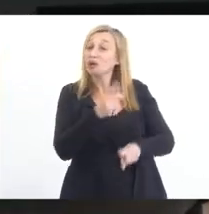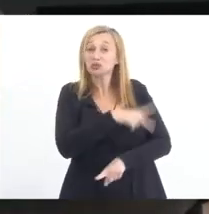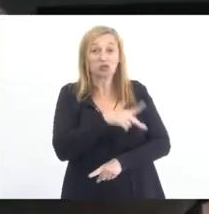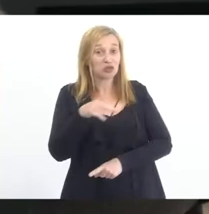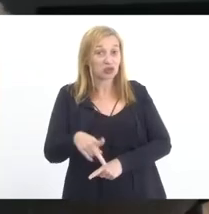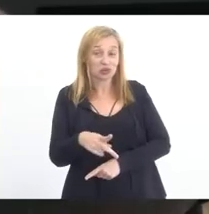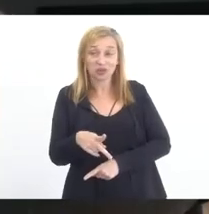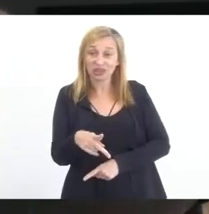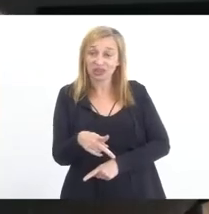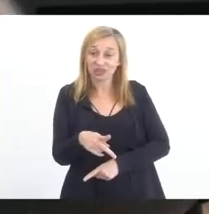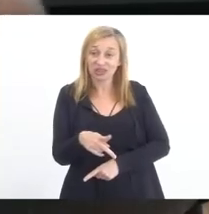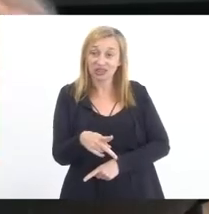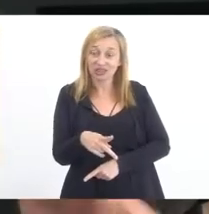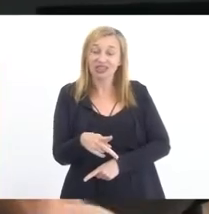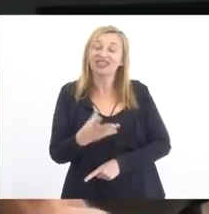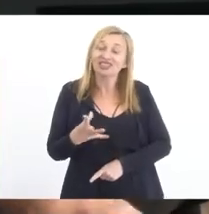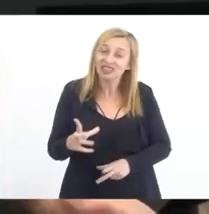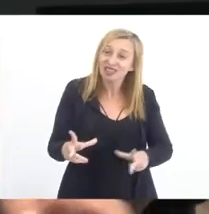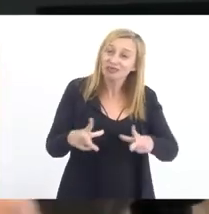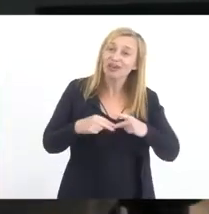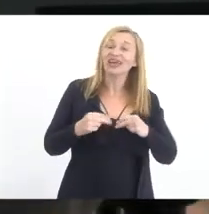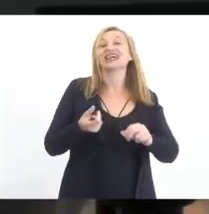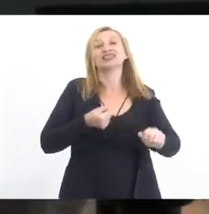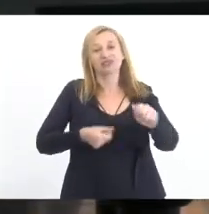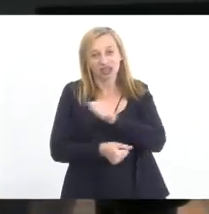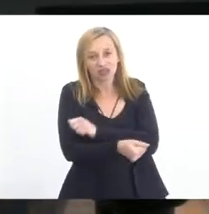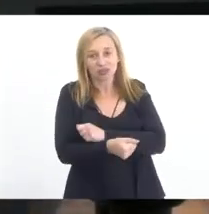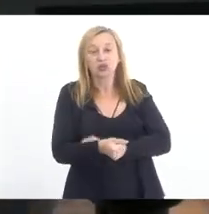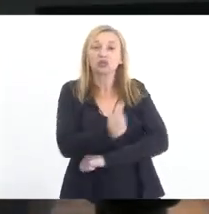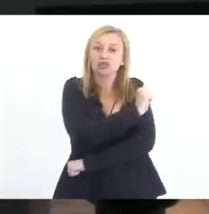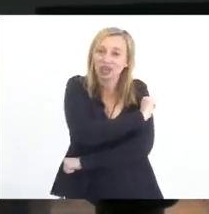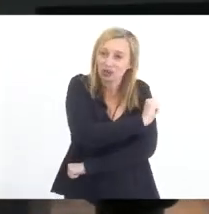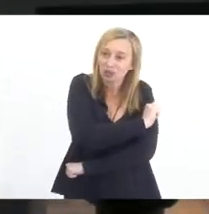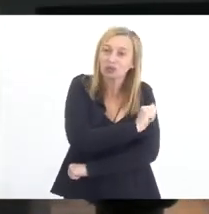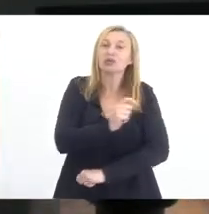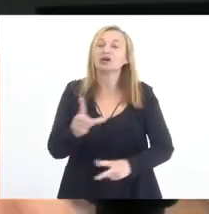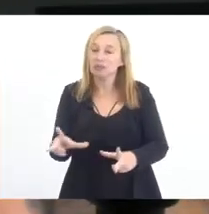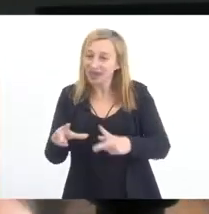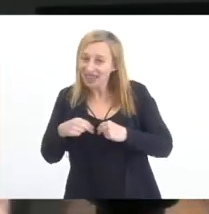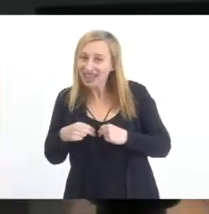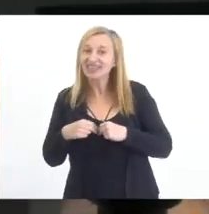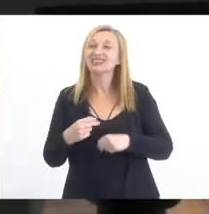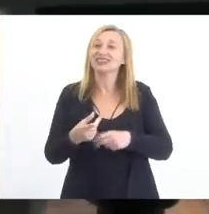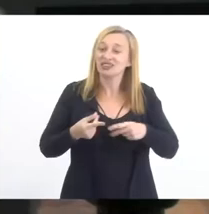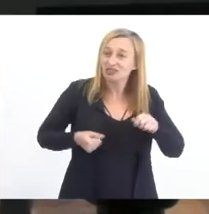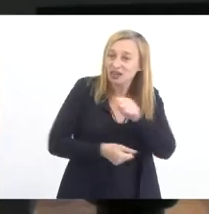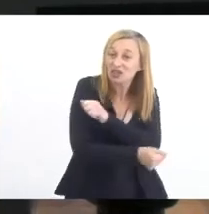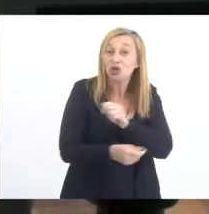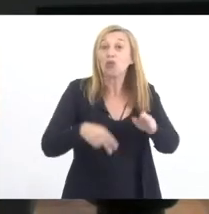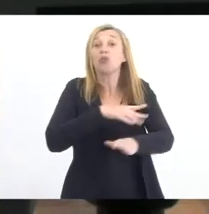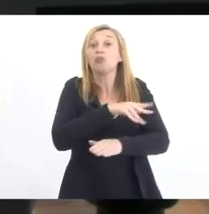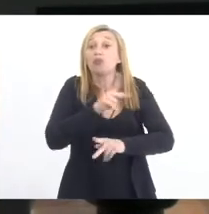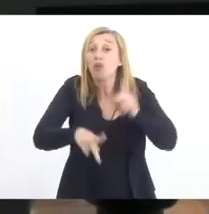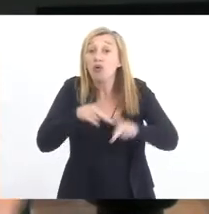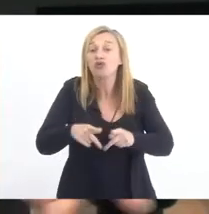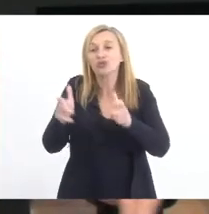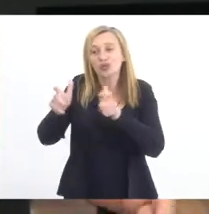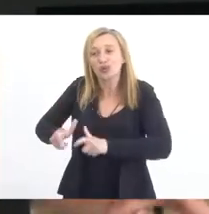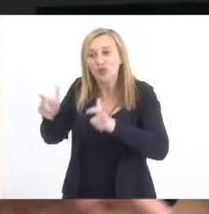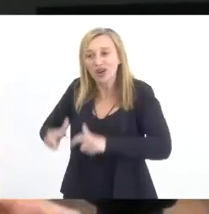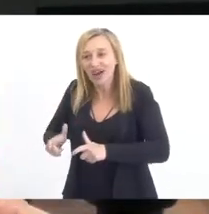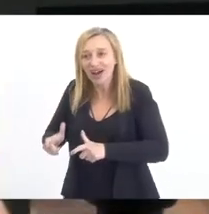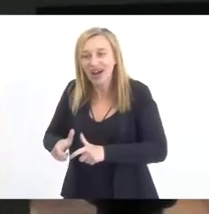professores, eles merecem esse investimento. Os alunos merecem esse investimento. A população com